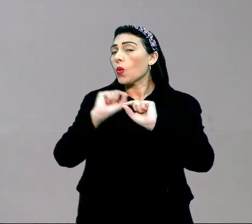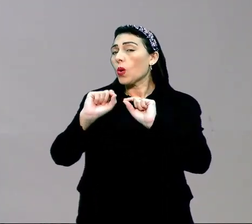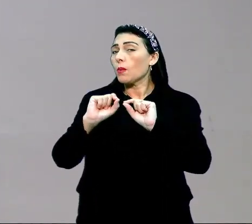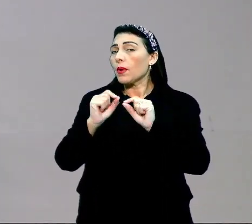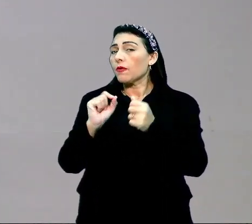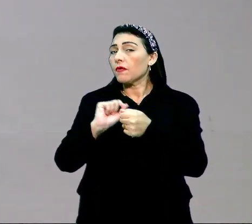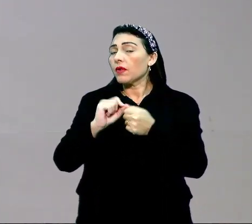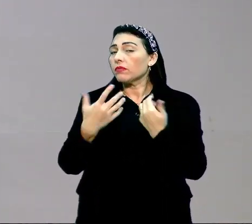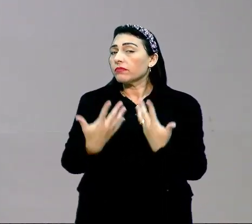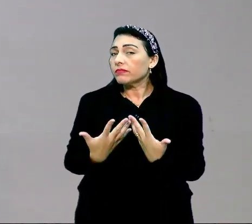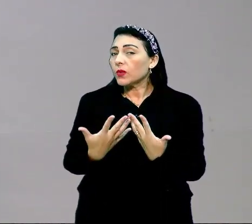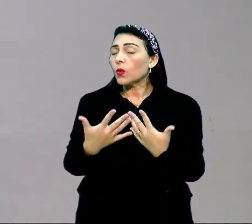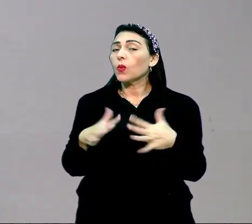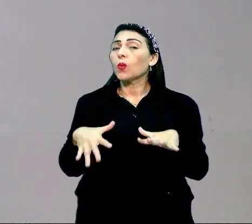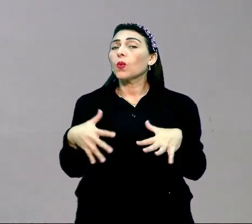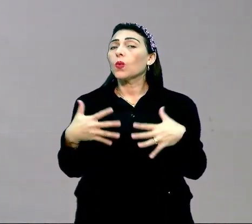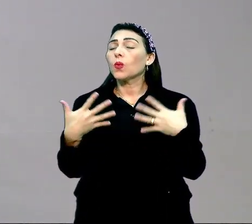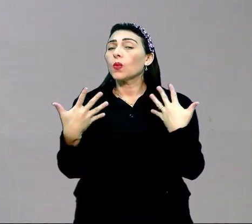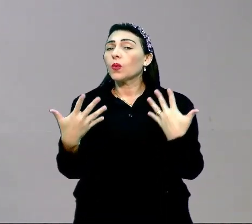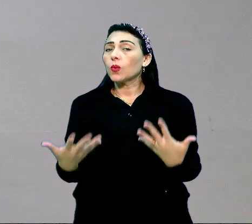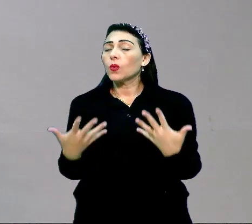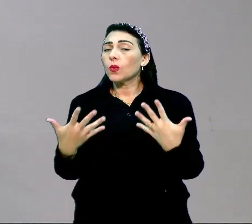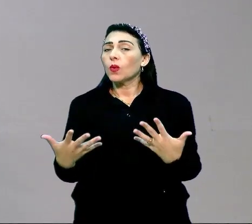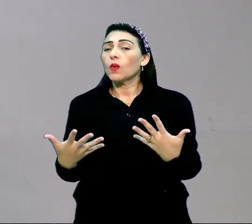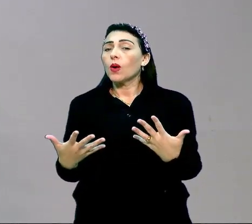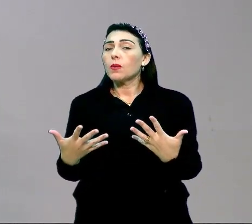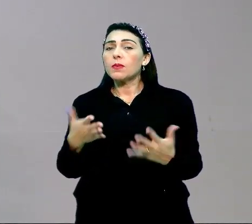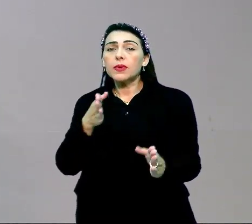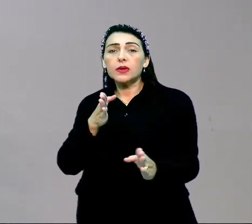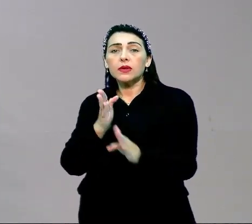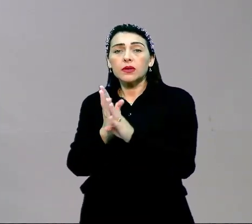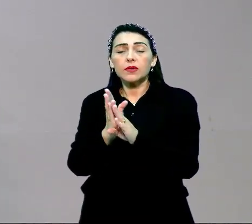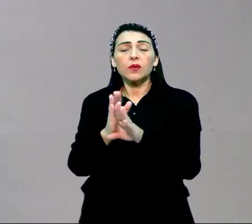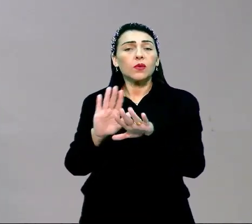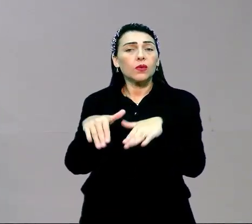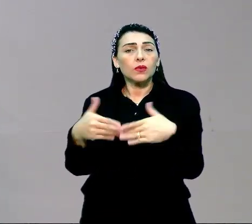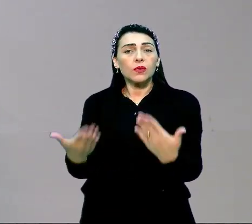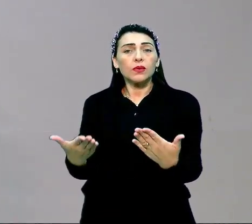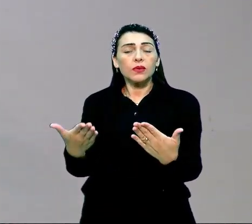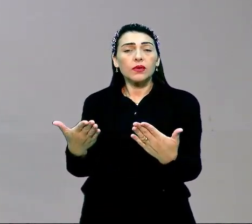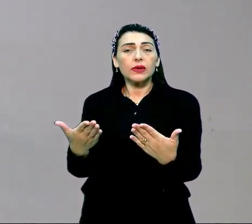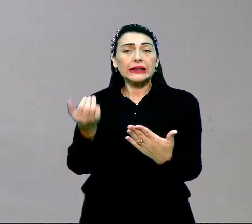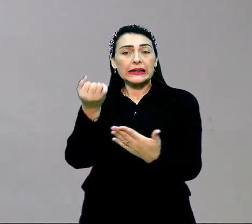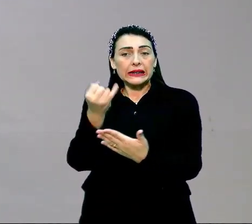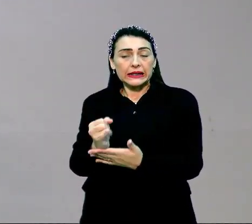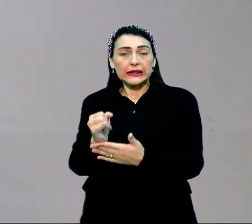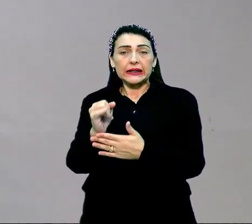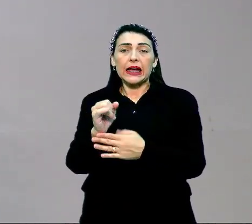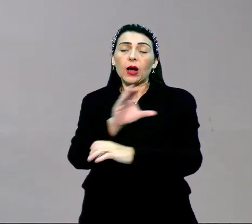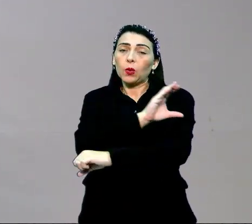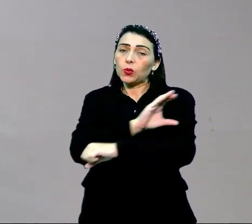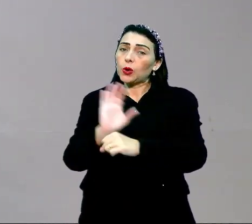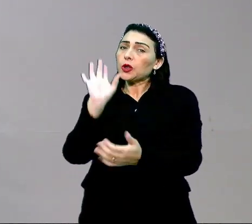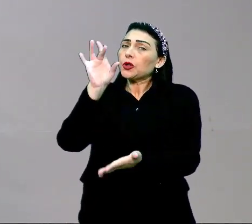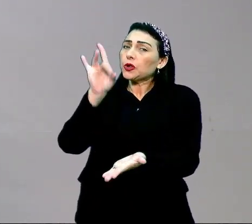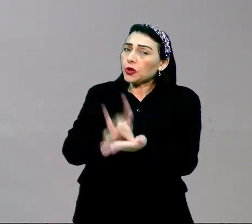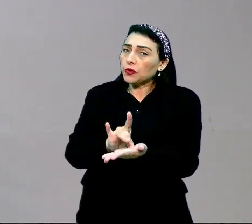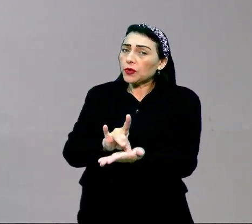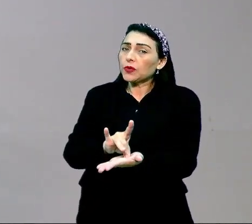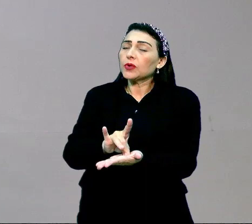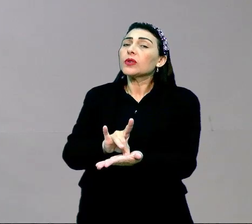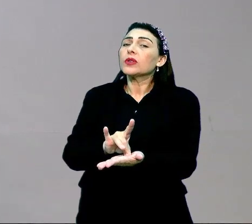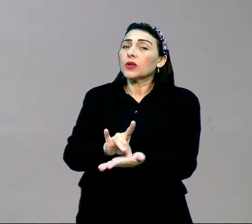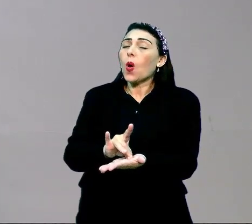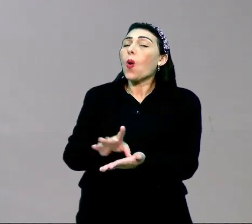curadoria? Qual é o direcionamento para eu identificar qual é se aquela cultura ela realmente é concreta, se